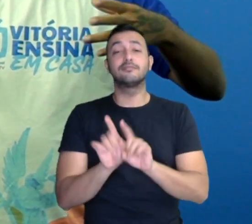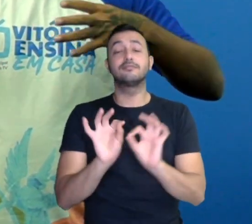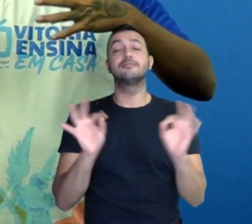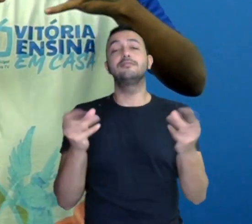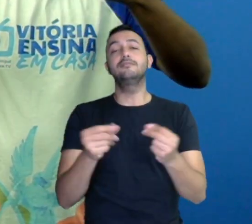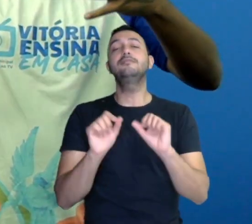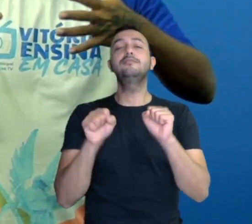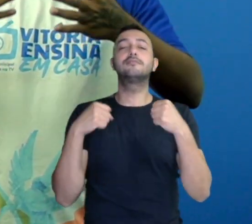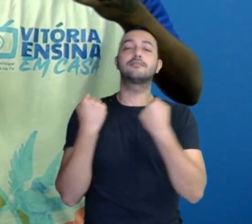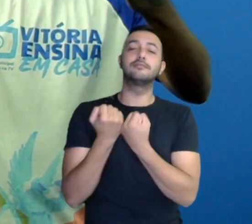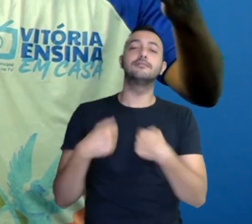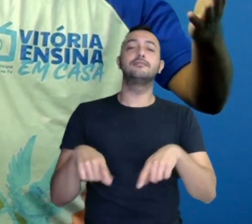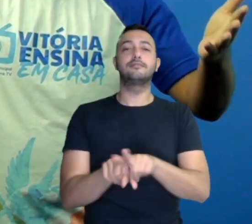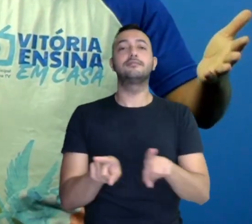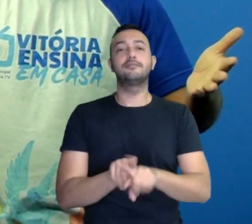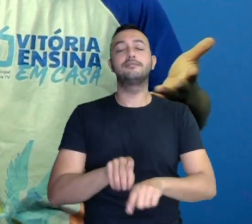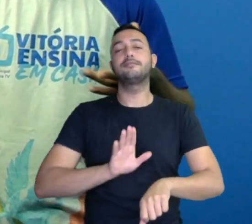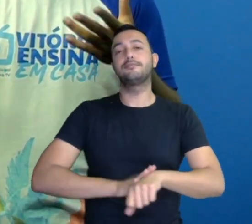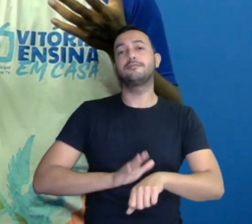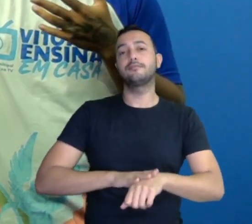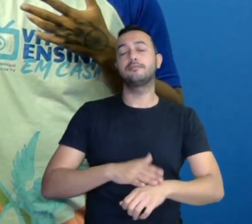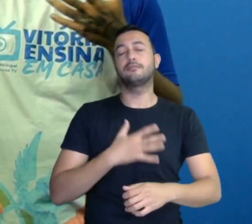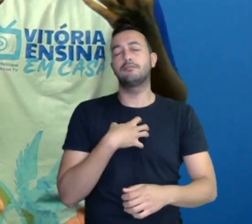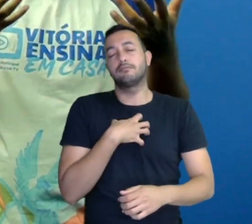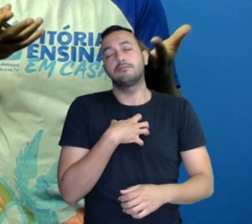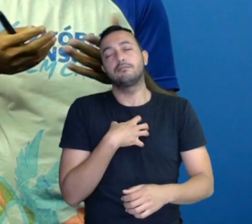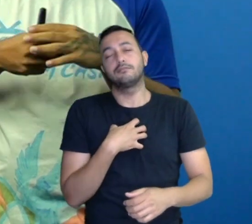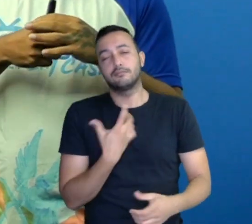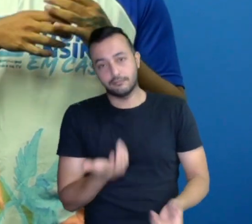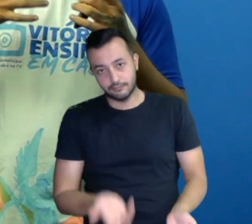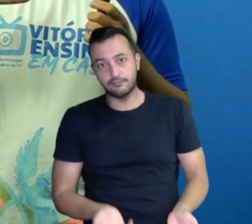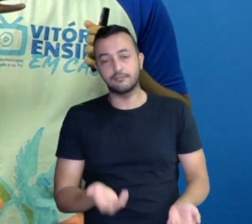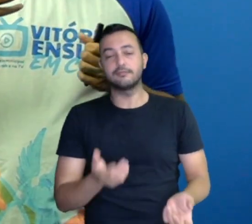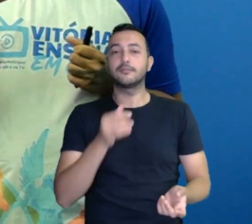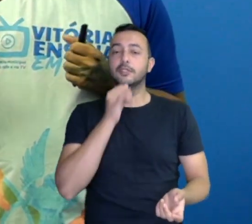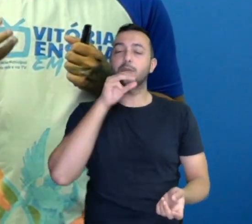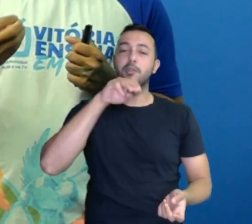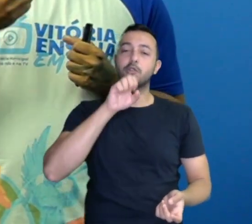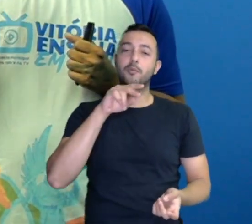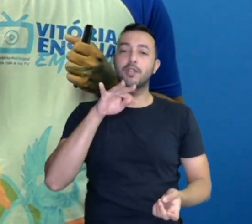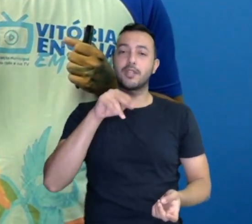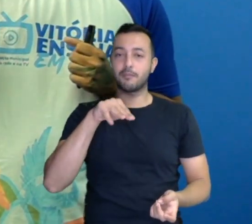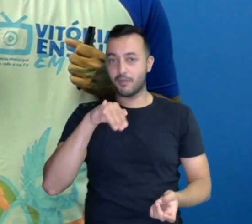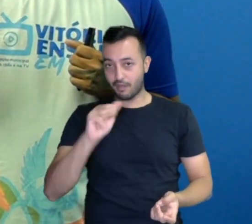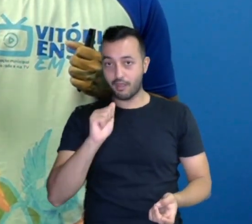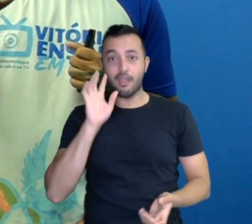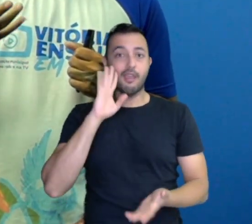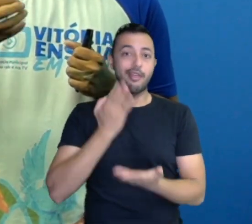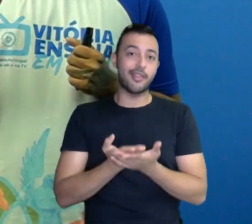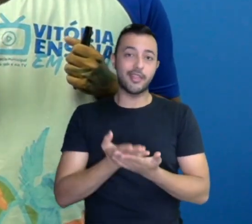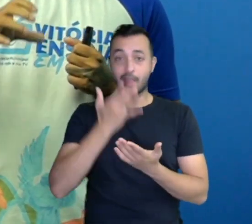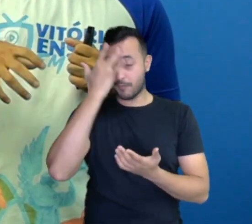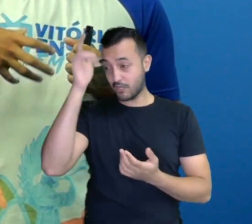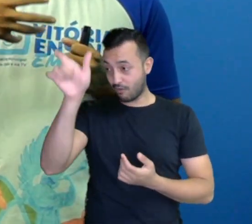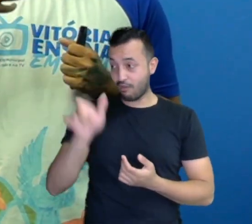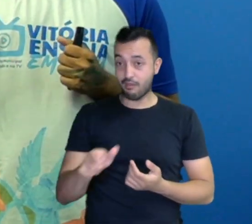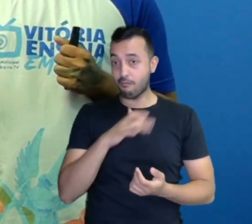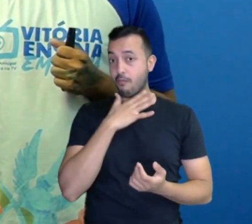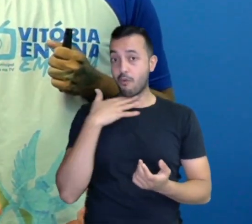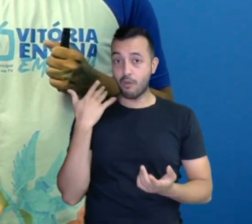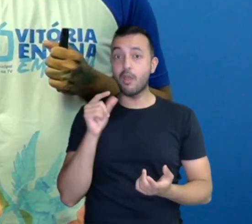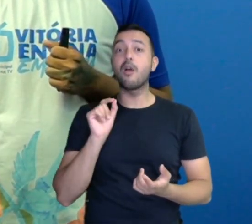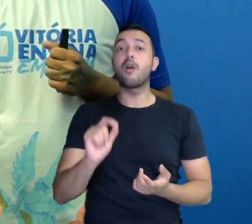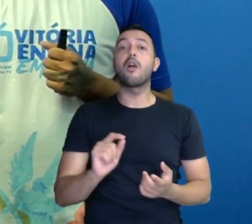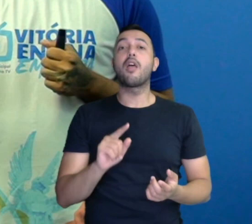estava passando, inclusive o momento de luto, né? Na Mesopotâmia, por exemplo, eles acreditavam que quando a pessoa morria, ela ia para o